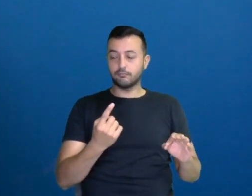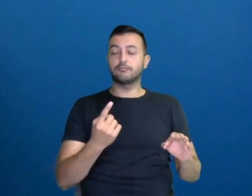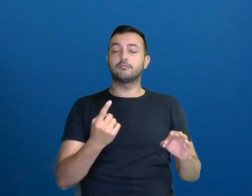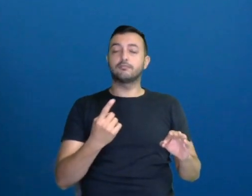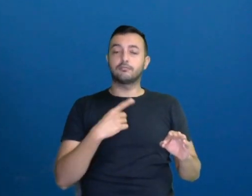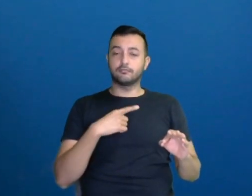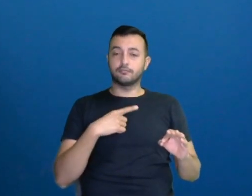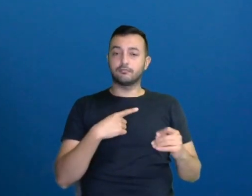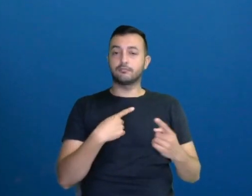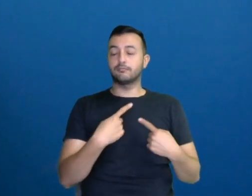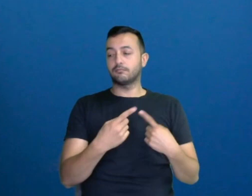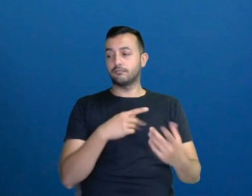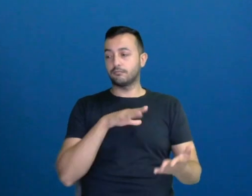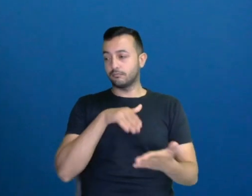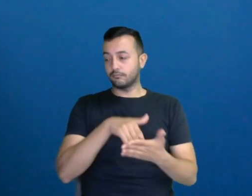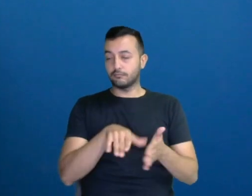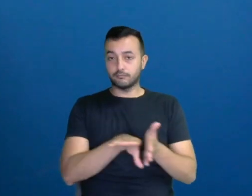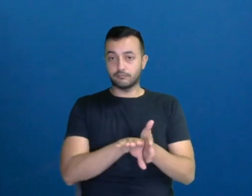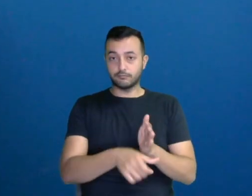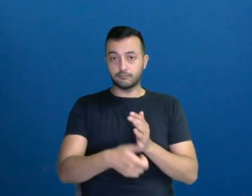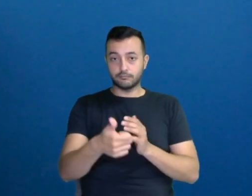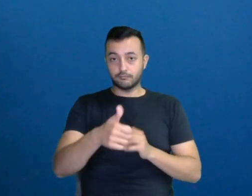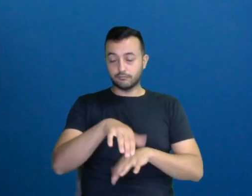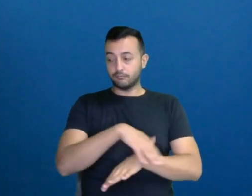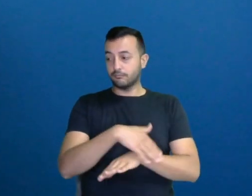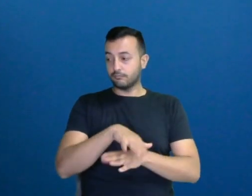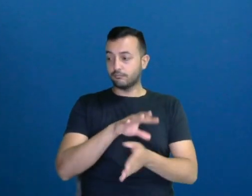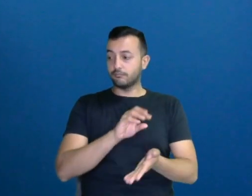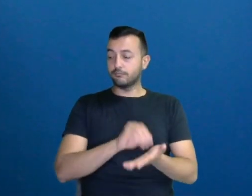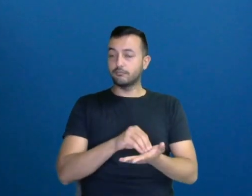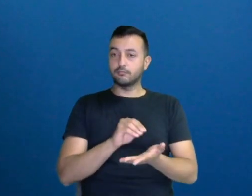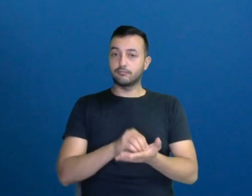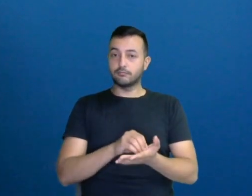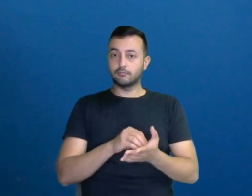nessa avenida aqui até chegar à primeira rua, né? Falta o